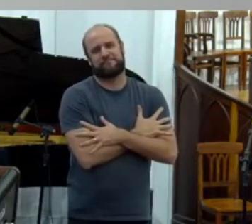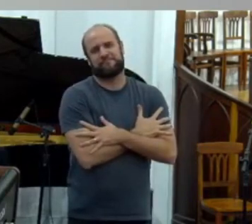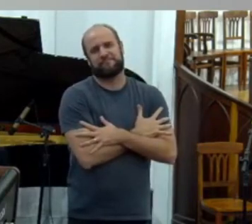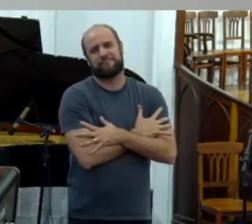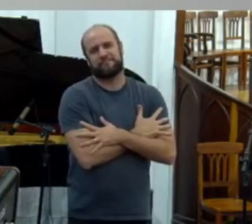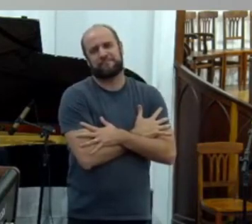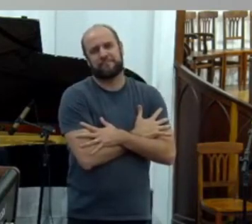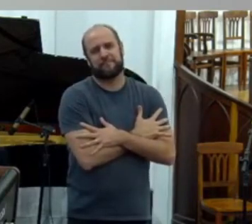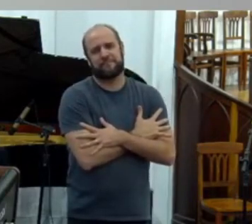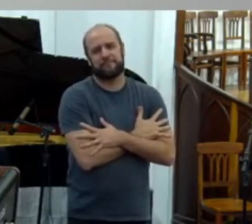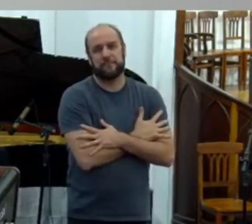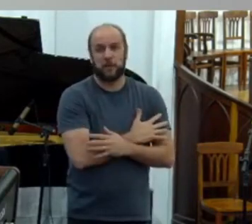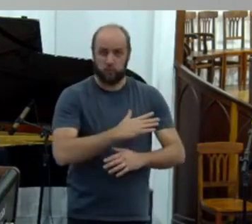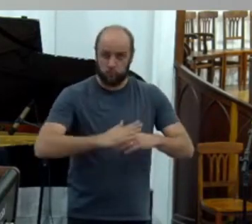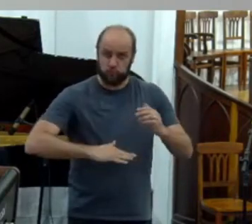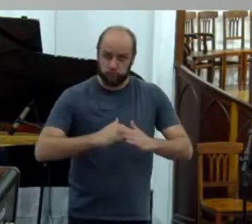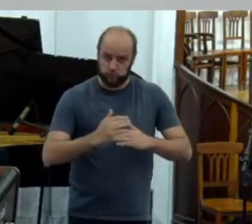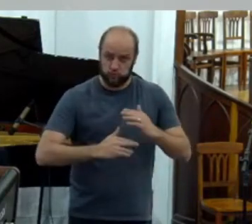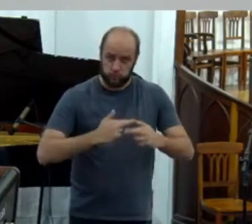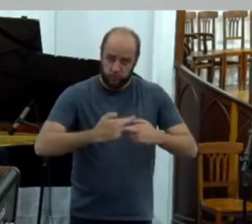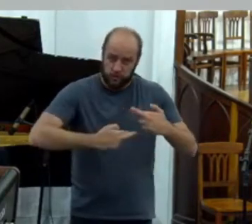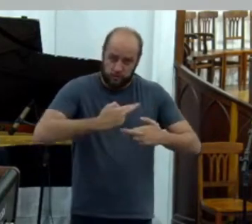Construir tem o valor em construir.